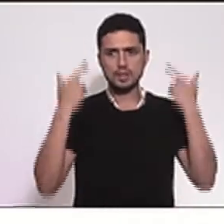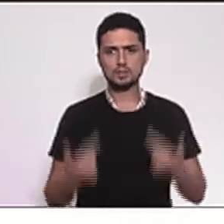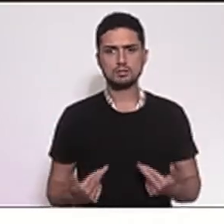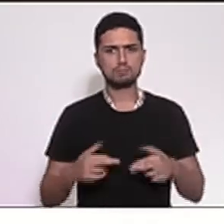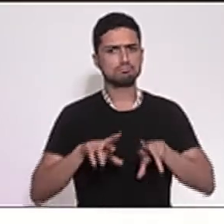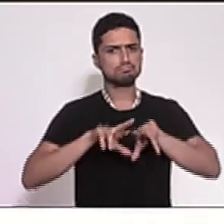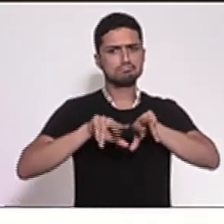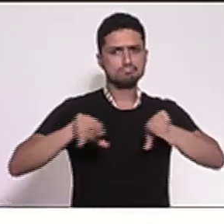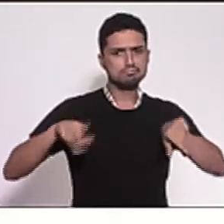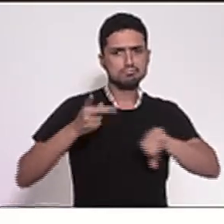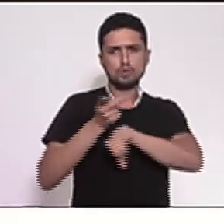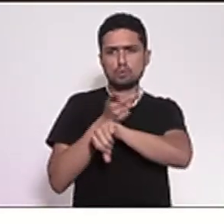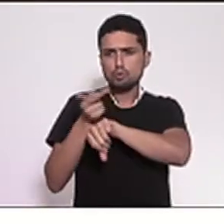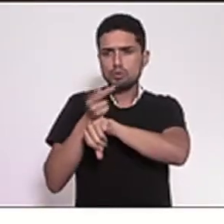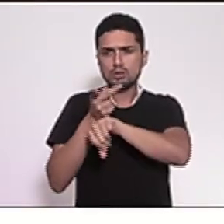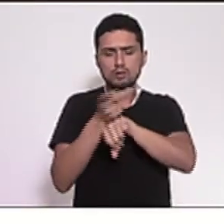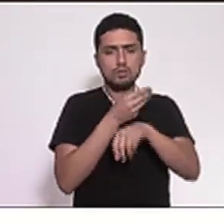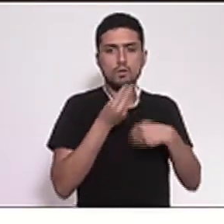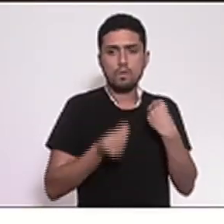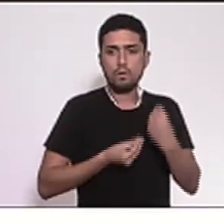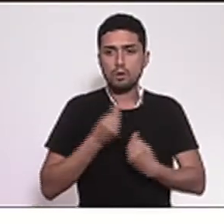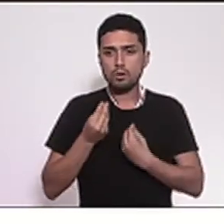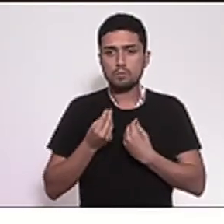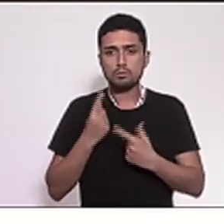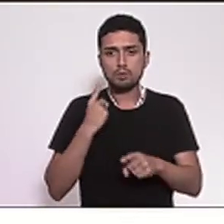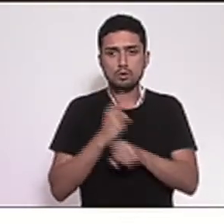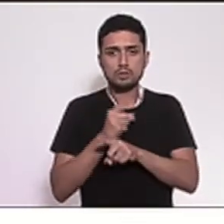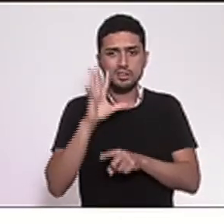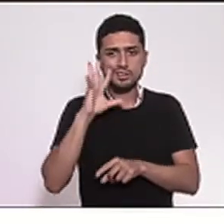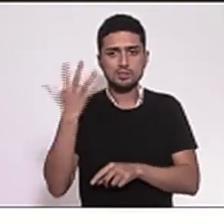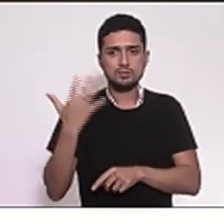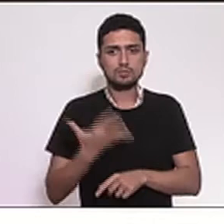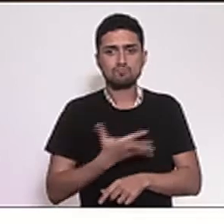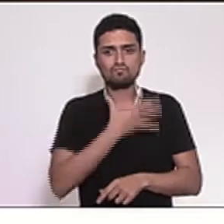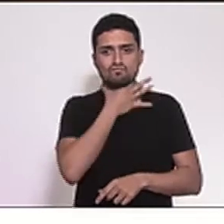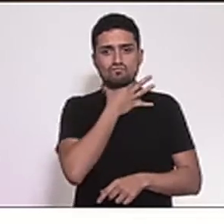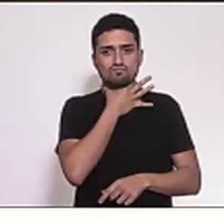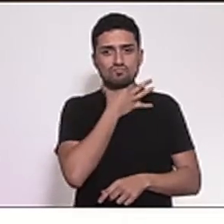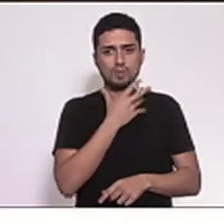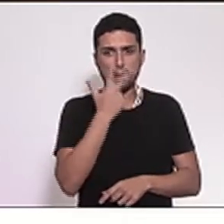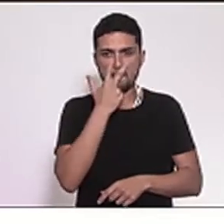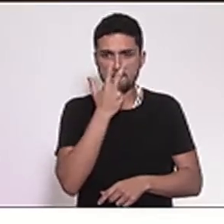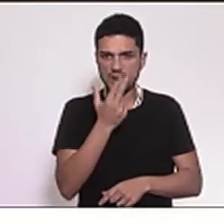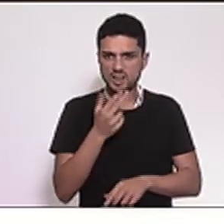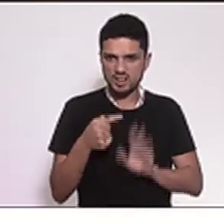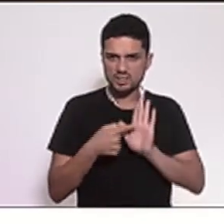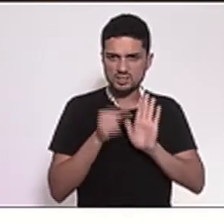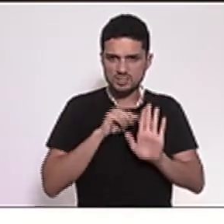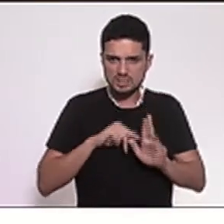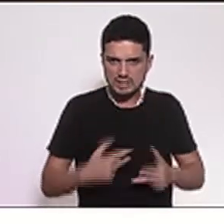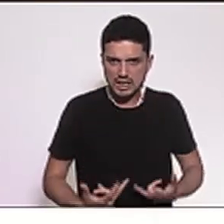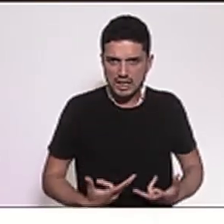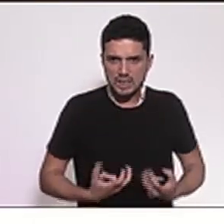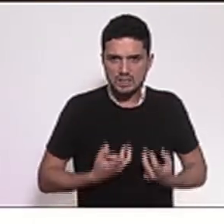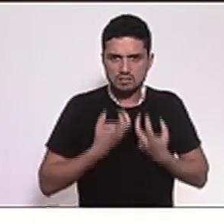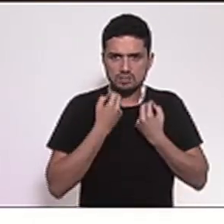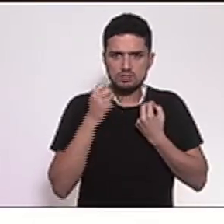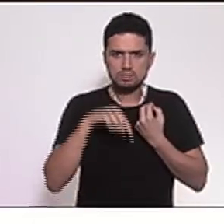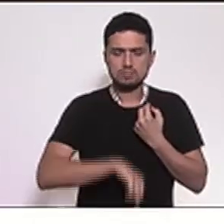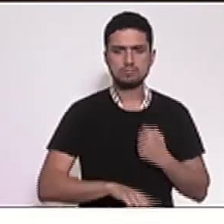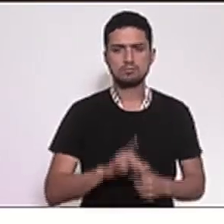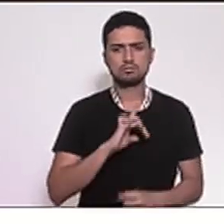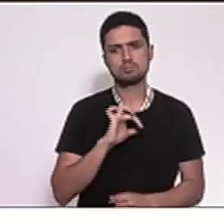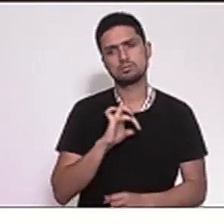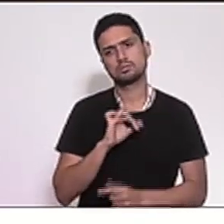busquemos cortar esse câncer que consome as finanças públicas do Estado do Rio